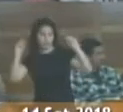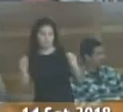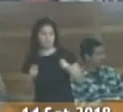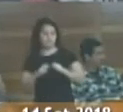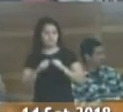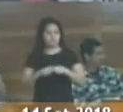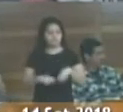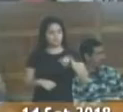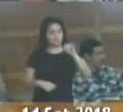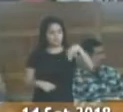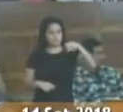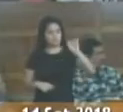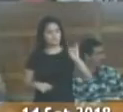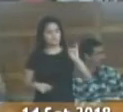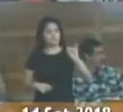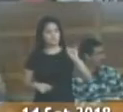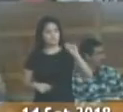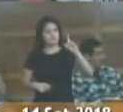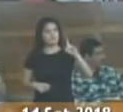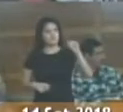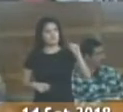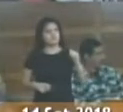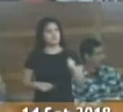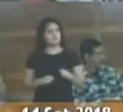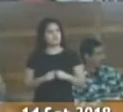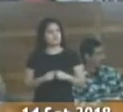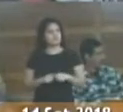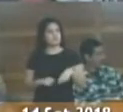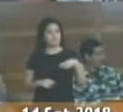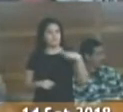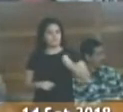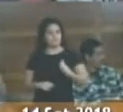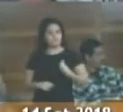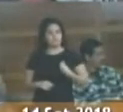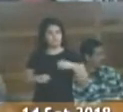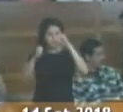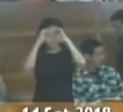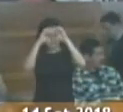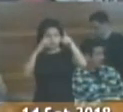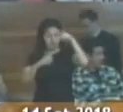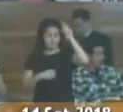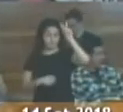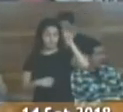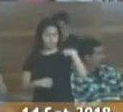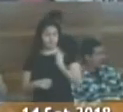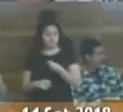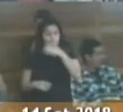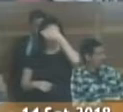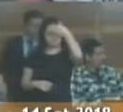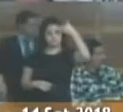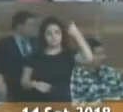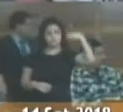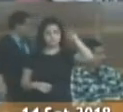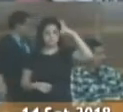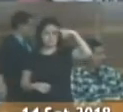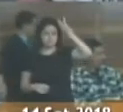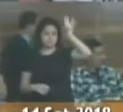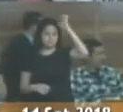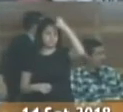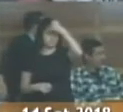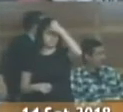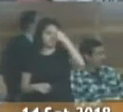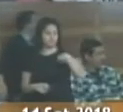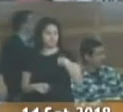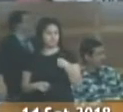uma vida como realmente tem que ter num local que respeita a sua história. Nós estamos esquecendo a história do nosso município. Eu sou